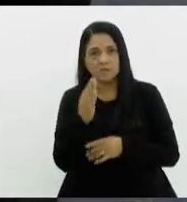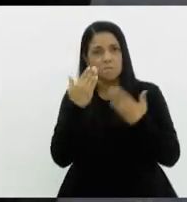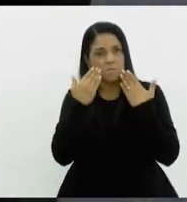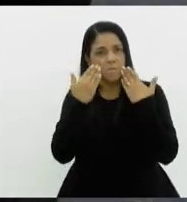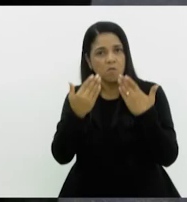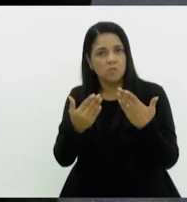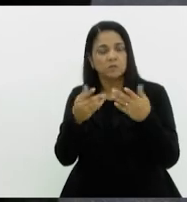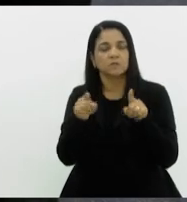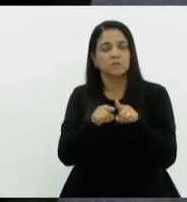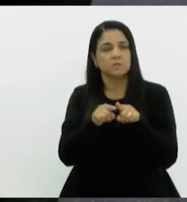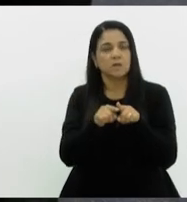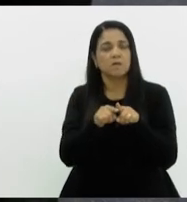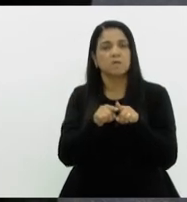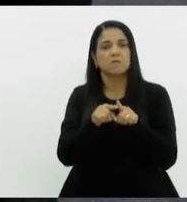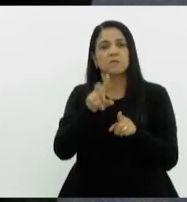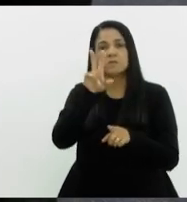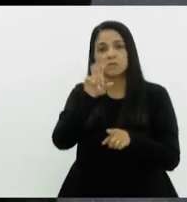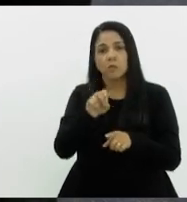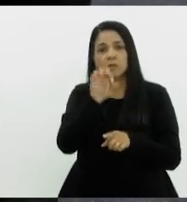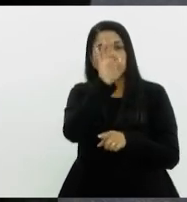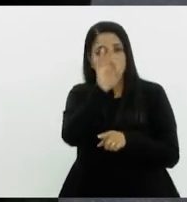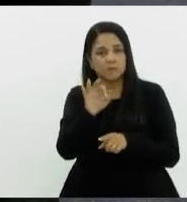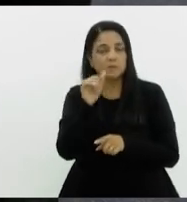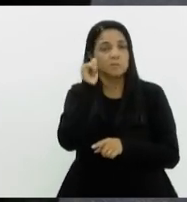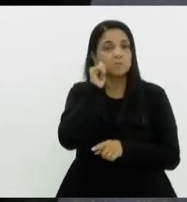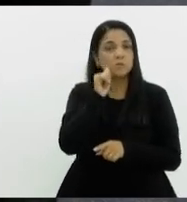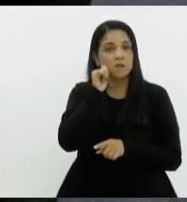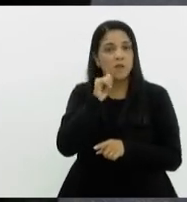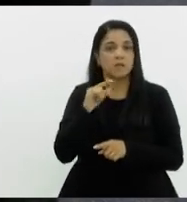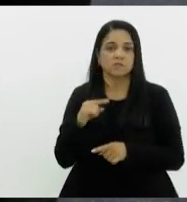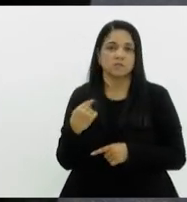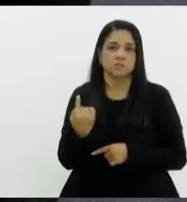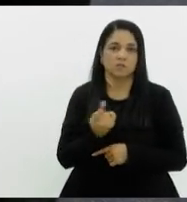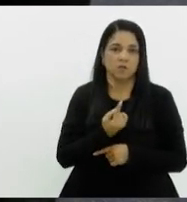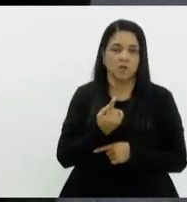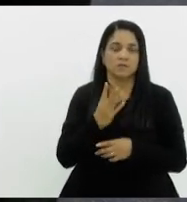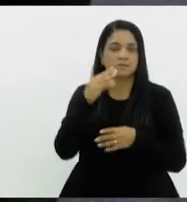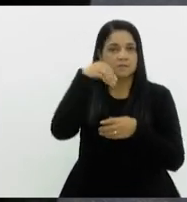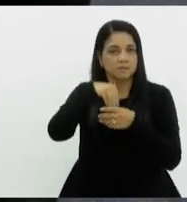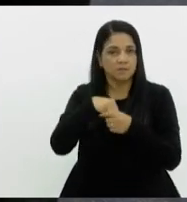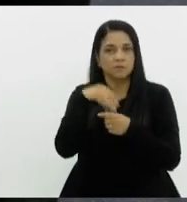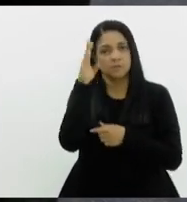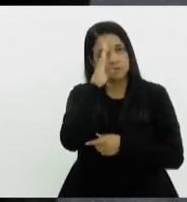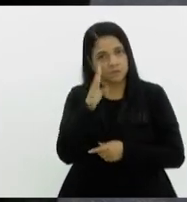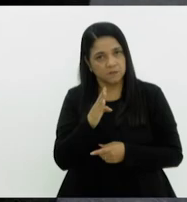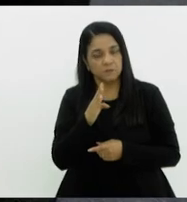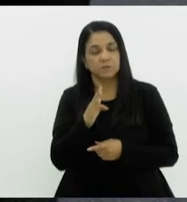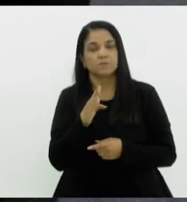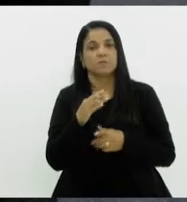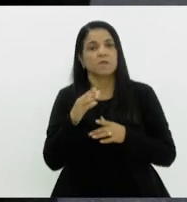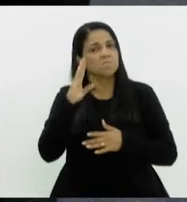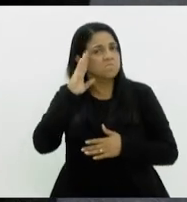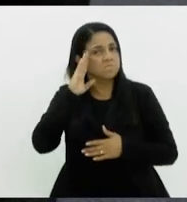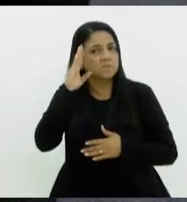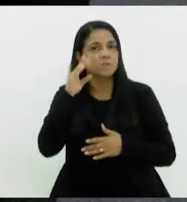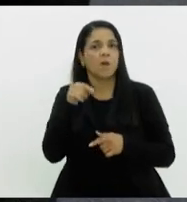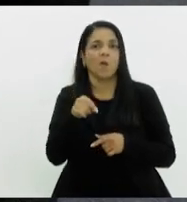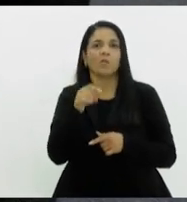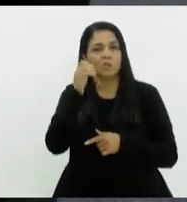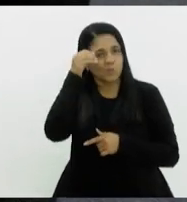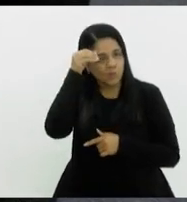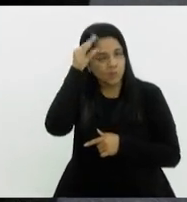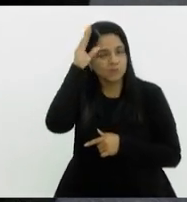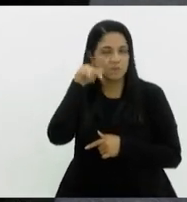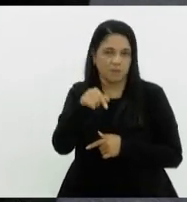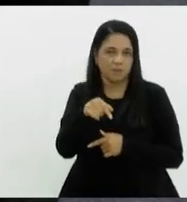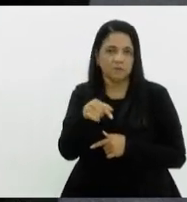a expressão dos 50% de mulheres que somos nesse país. Então, é fundamental essa produção do conhecimento. E